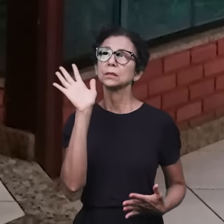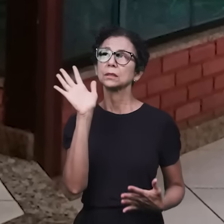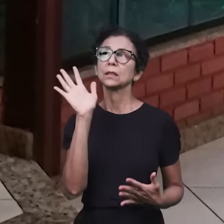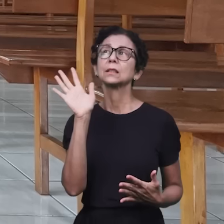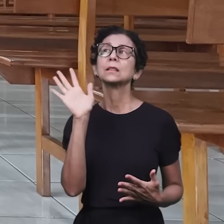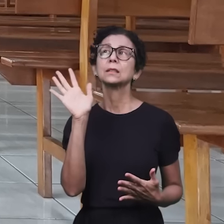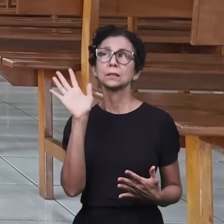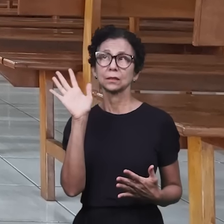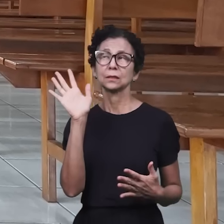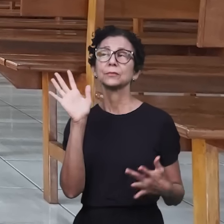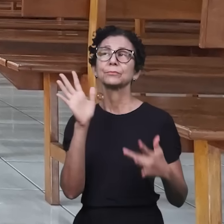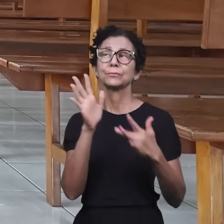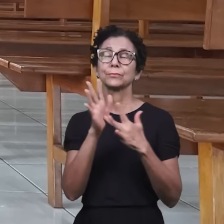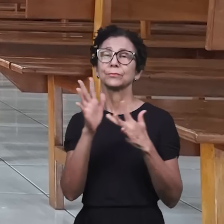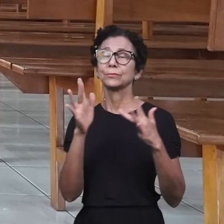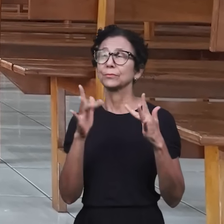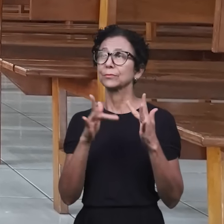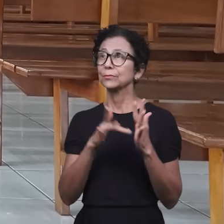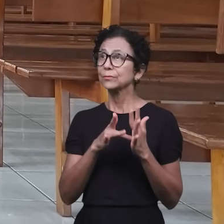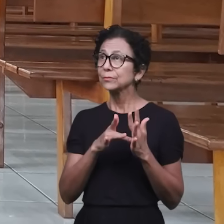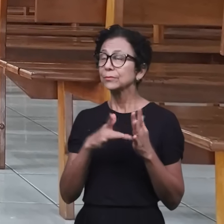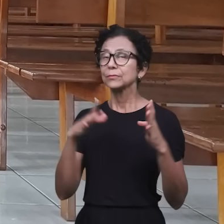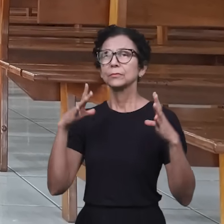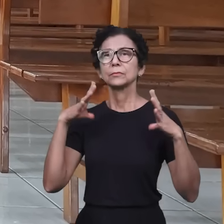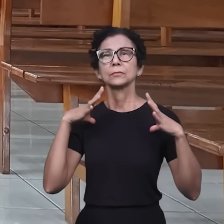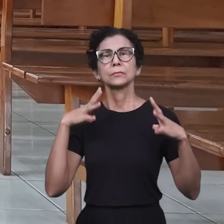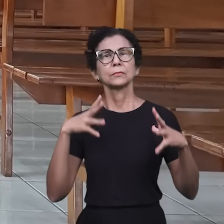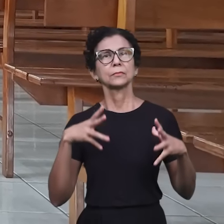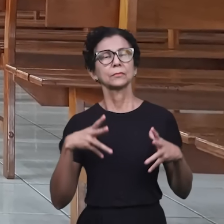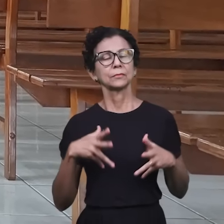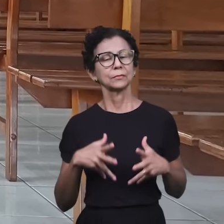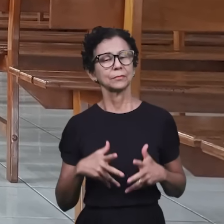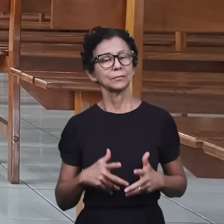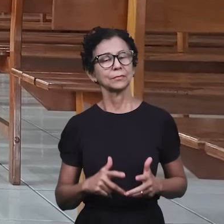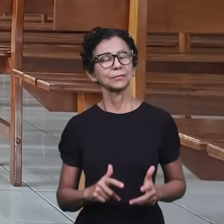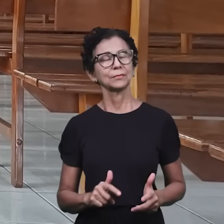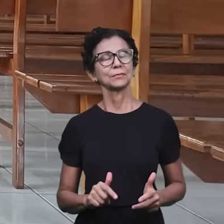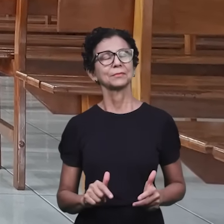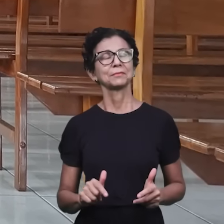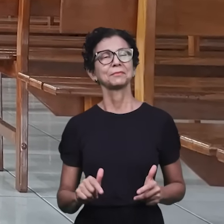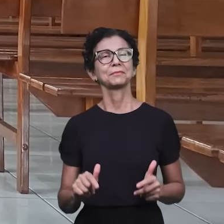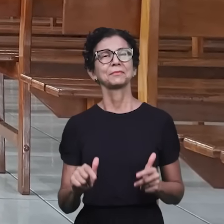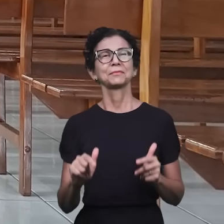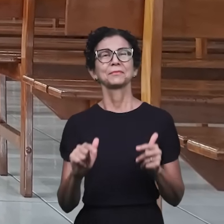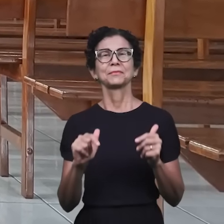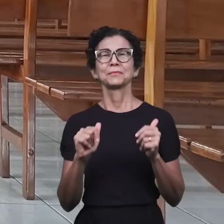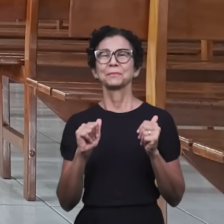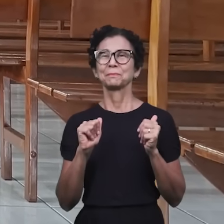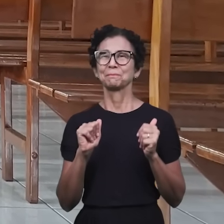Põe teu sangue em mim